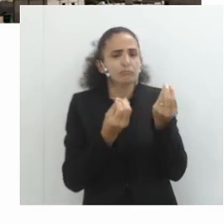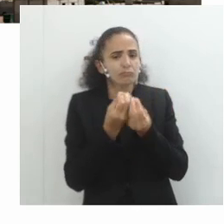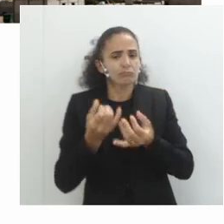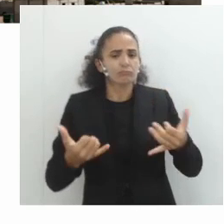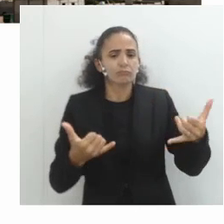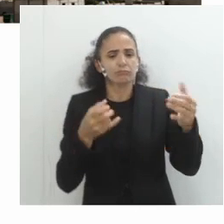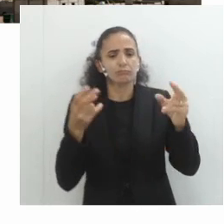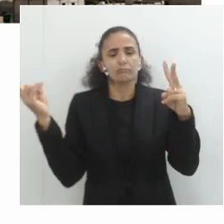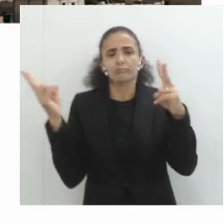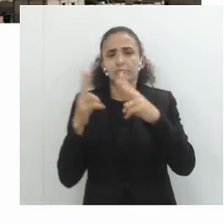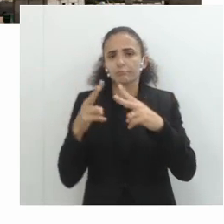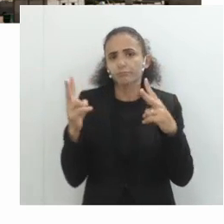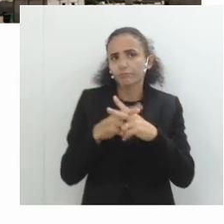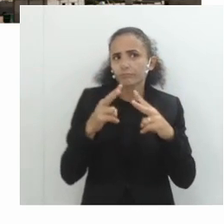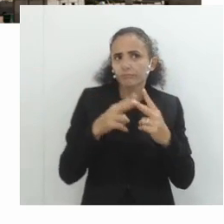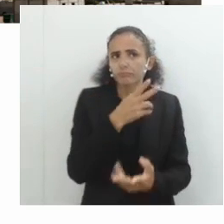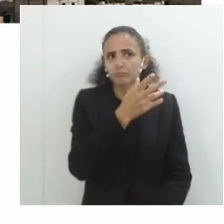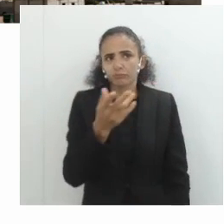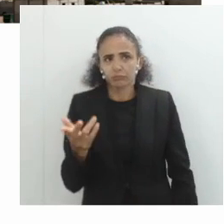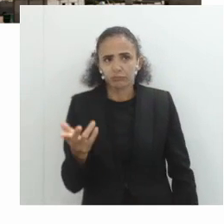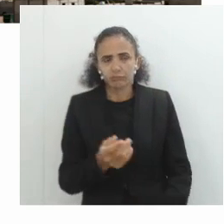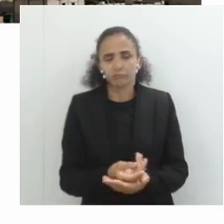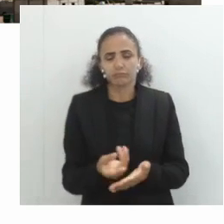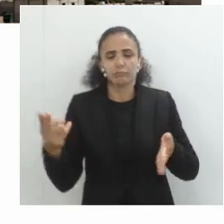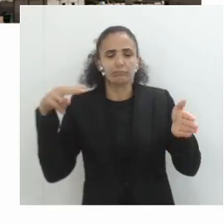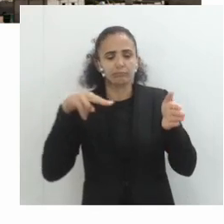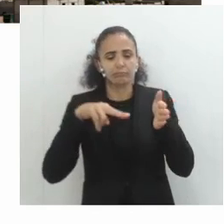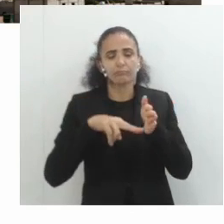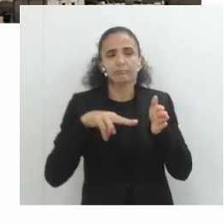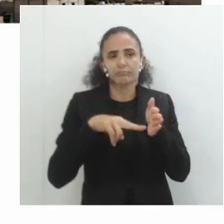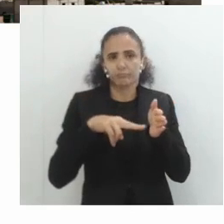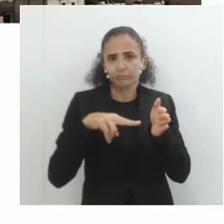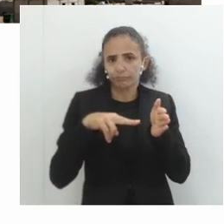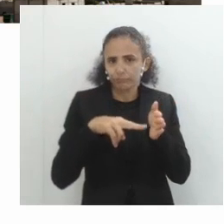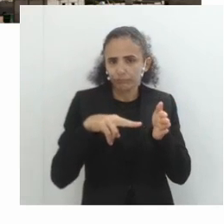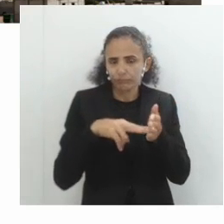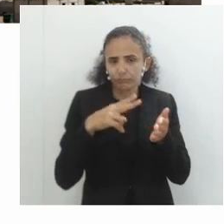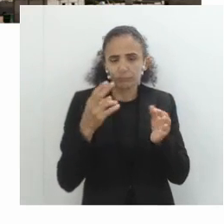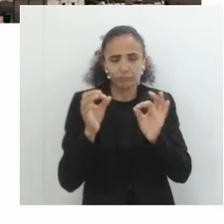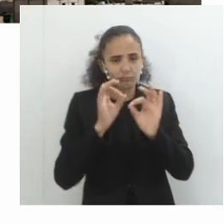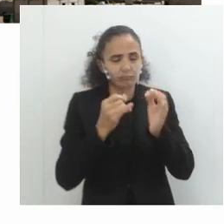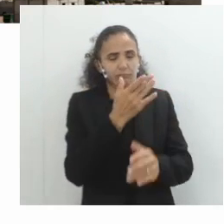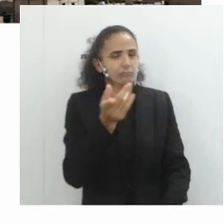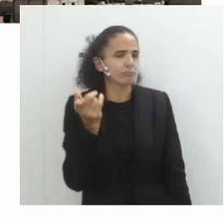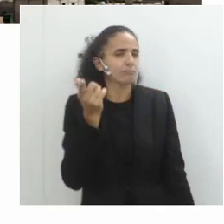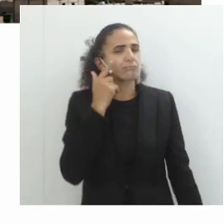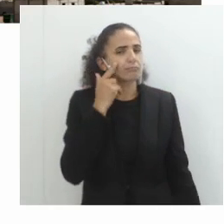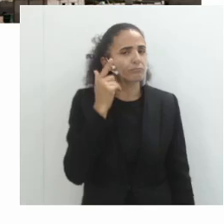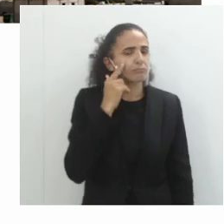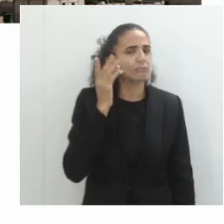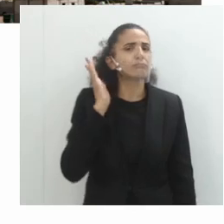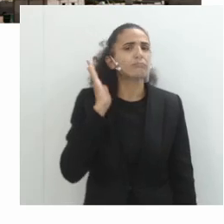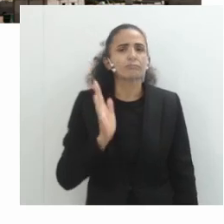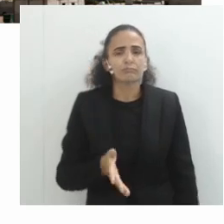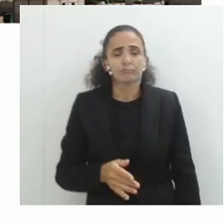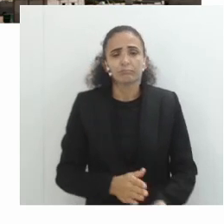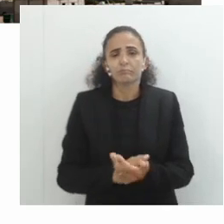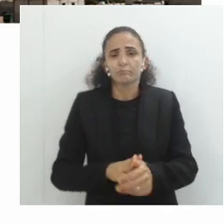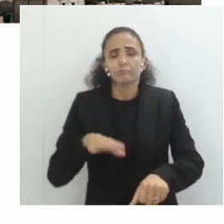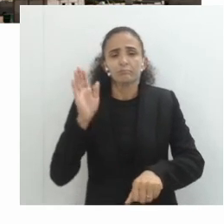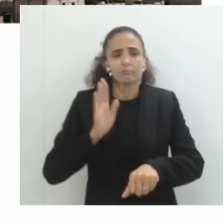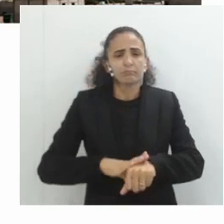Síria, que é um dos países importantes da região do Oriente Médio, tá? E já vitimou mais ou